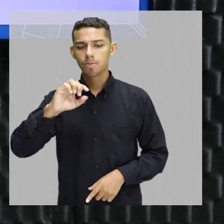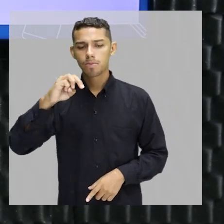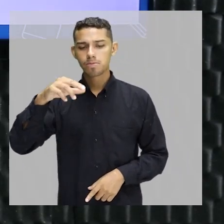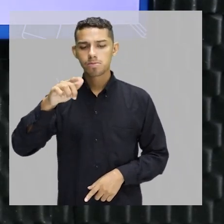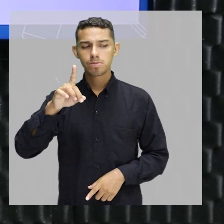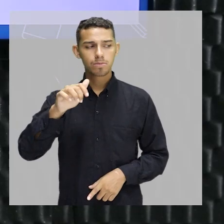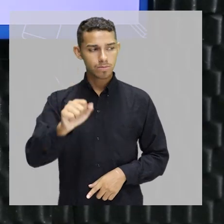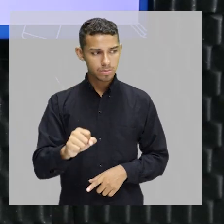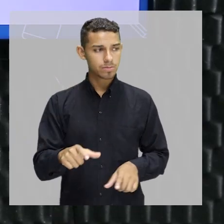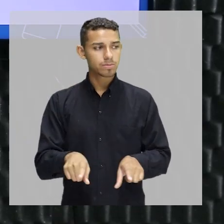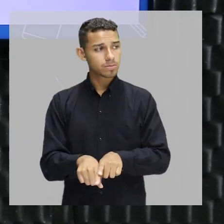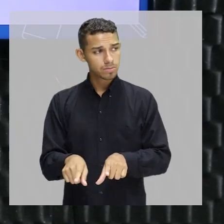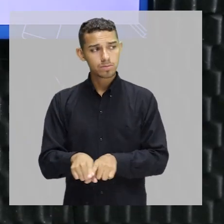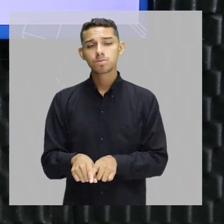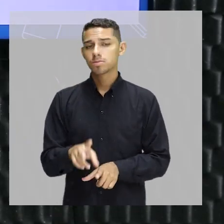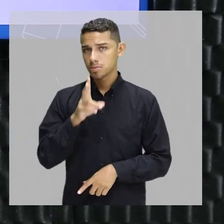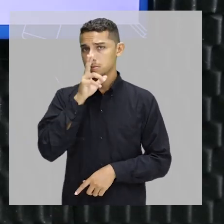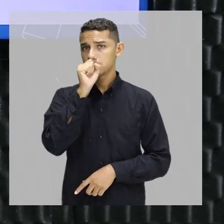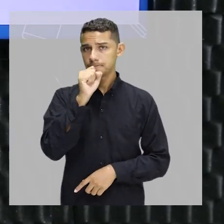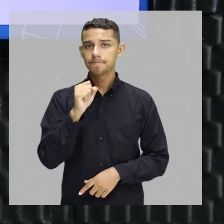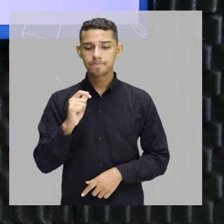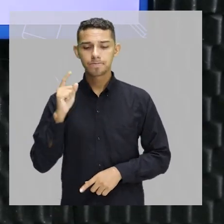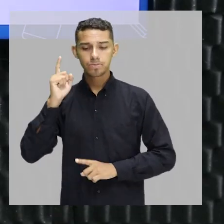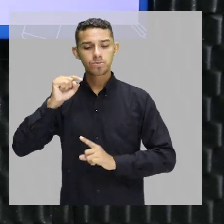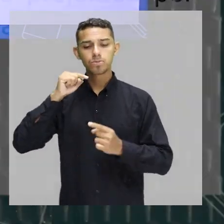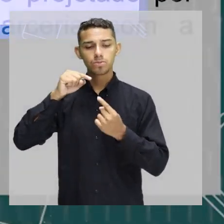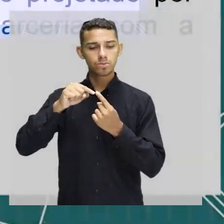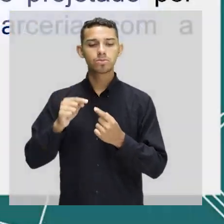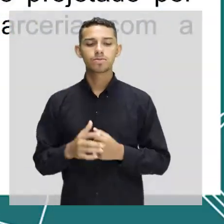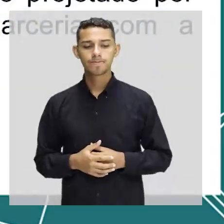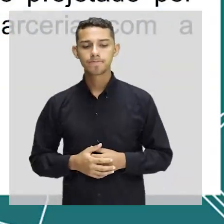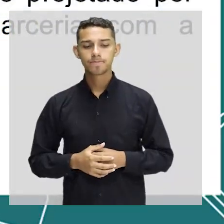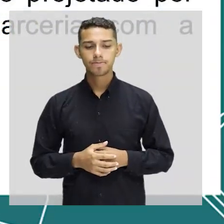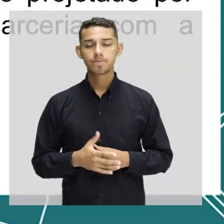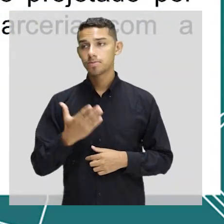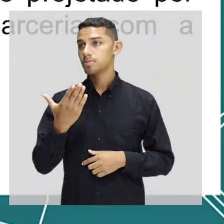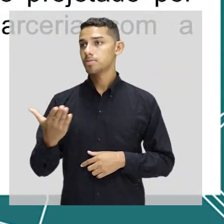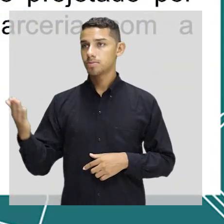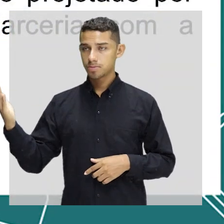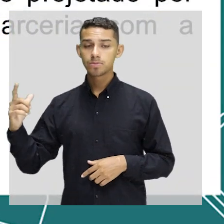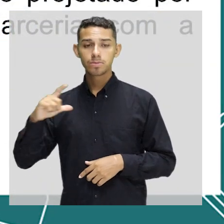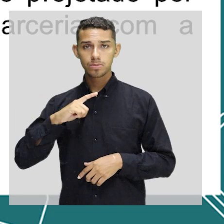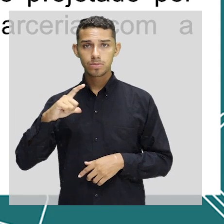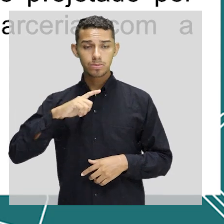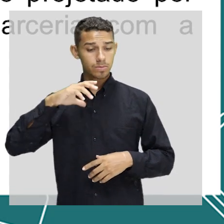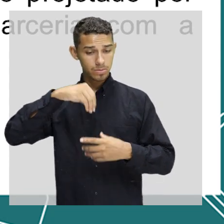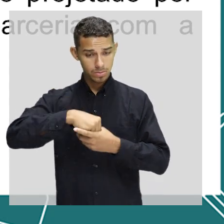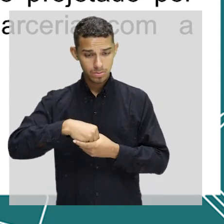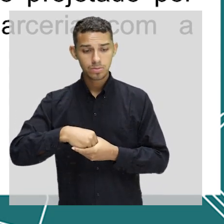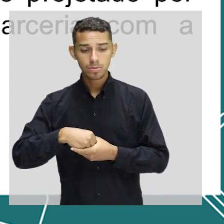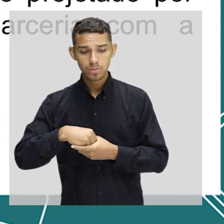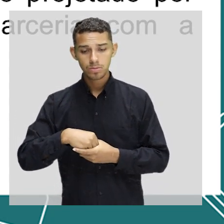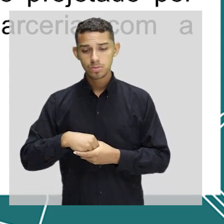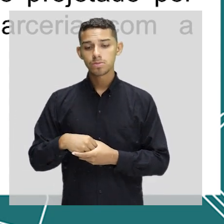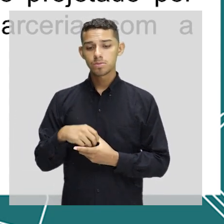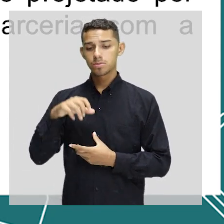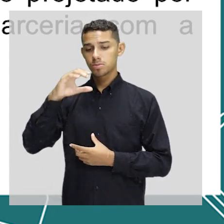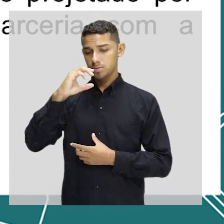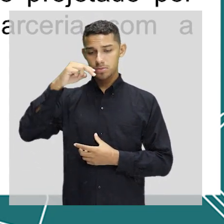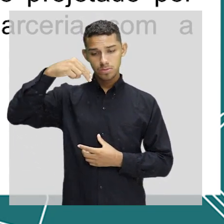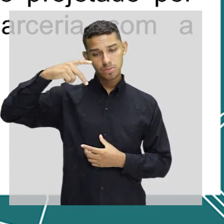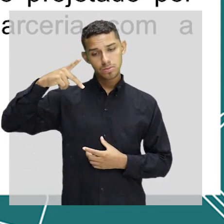concentrar o feixe em apenas um ponto, tá certo? Então, ele está lá no CNPEM, tá